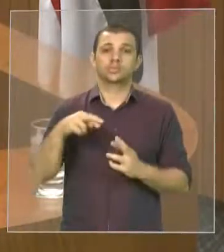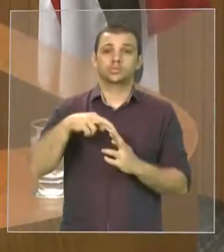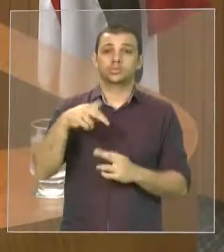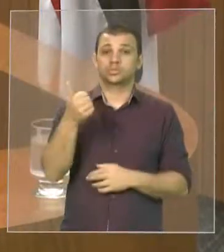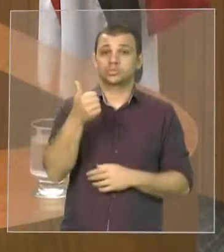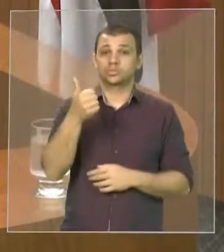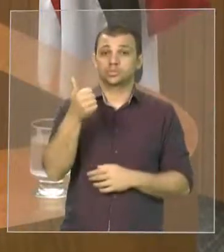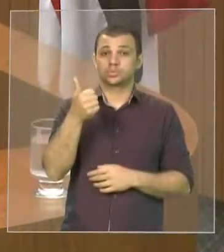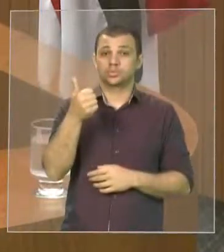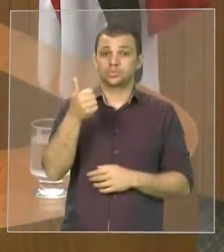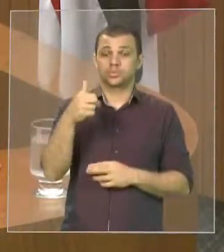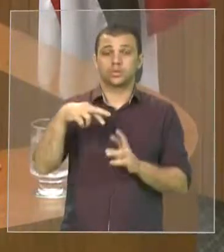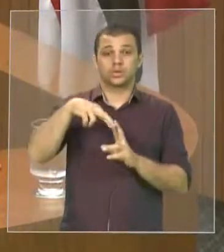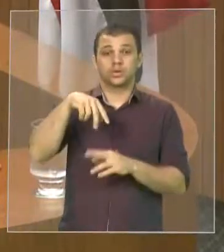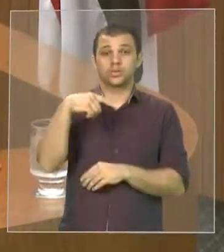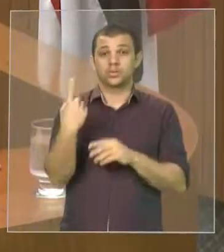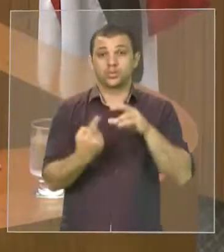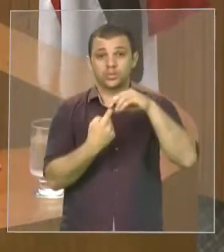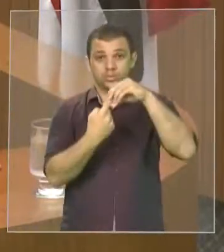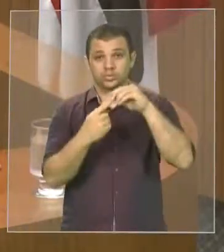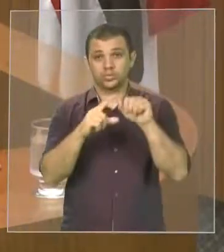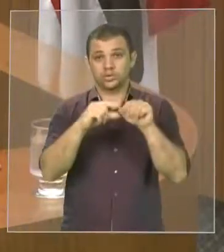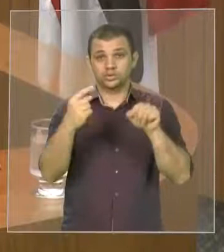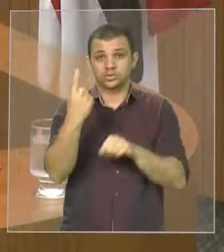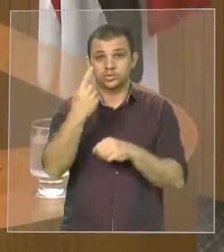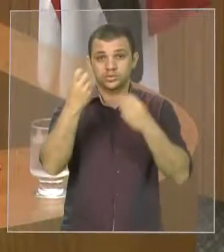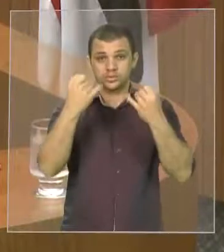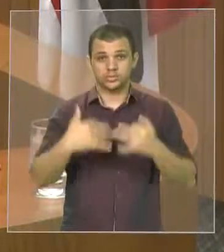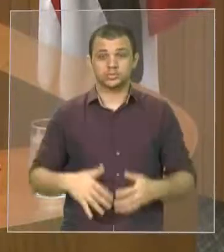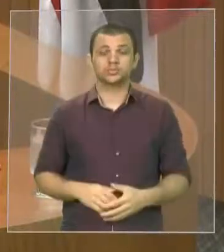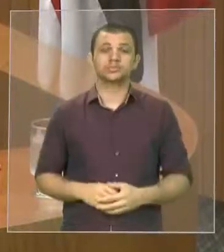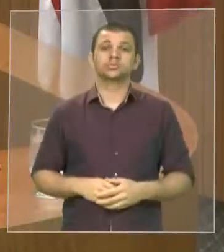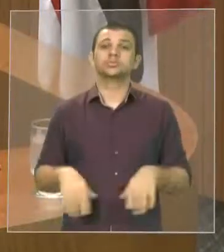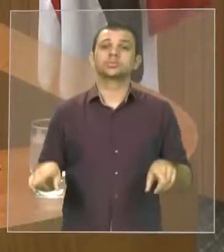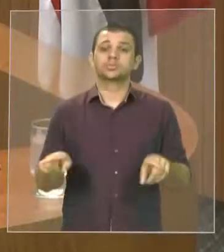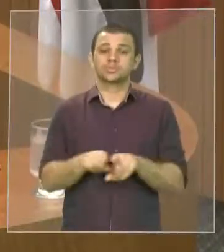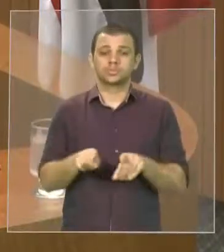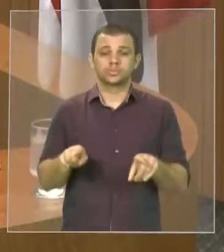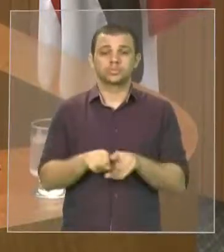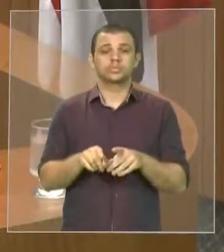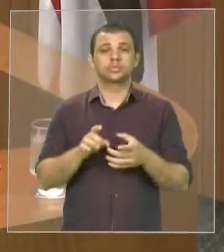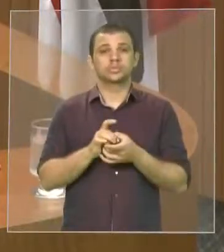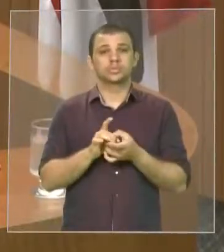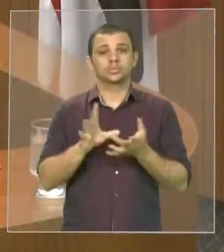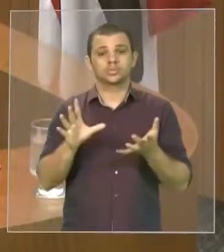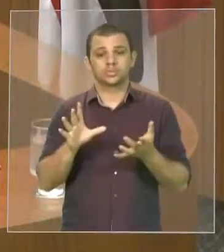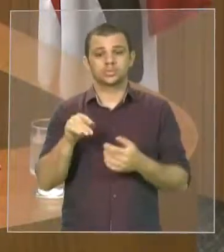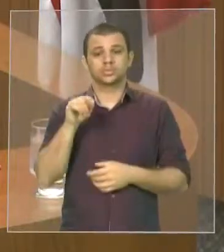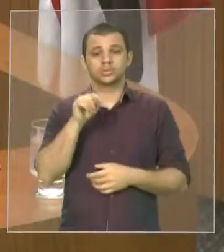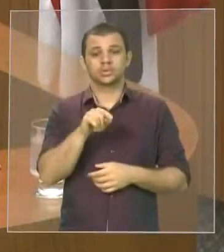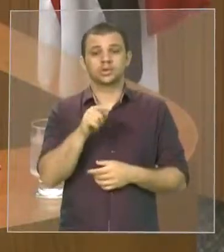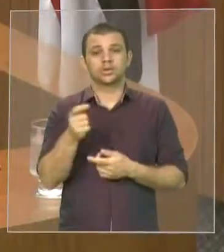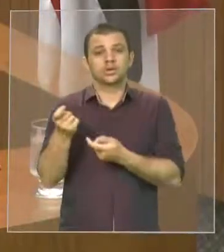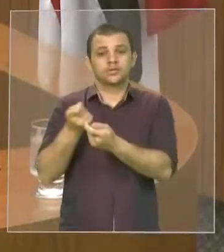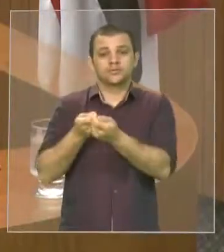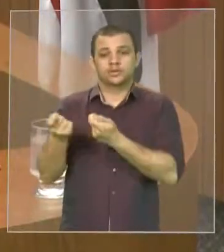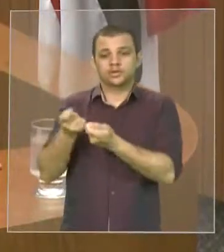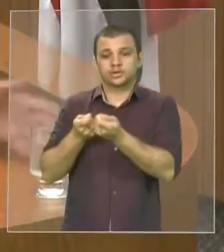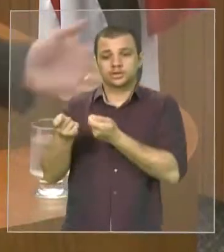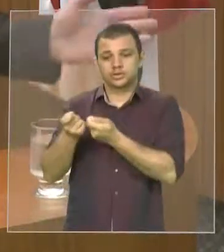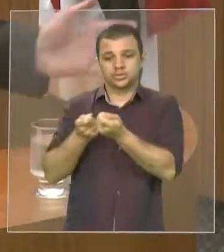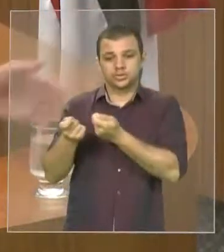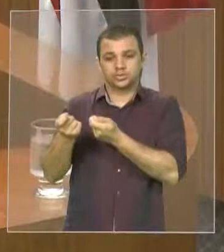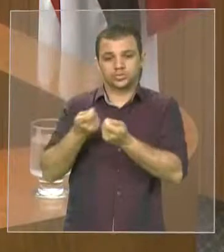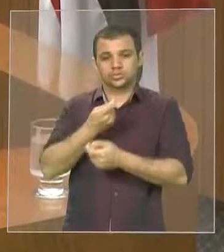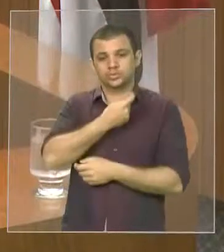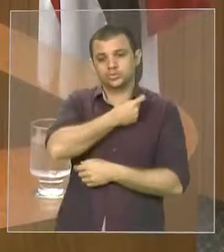a atenção, é igualmente autorizada a implementação dos ajustes fiscais e